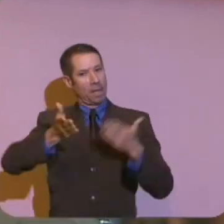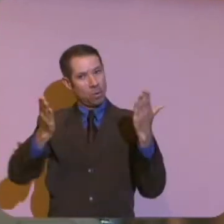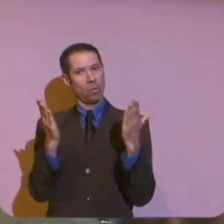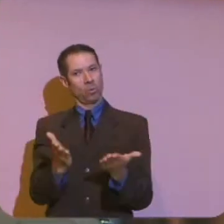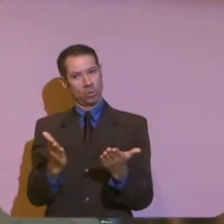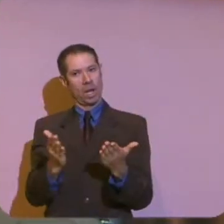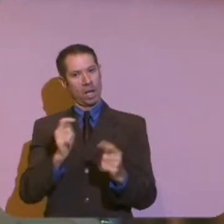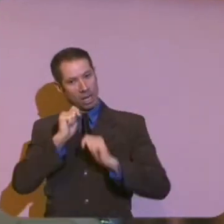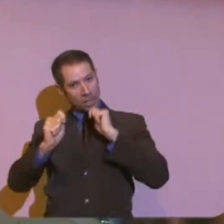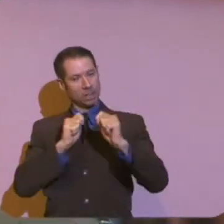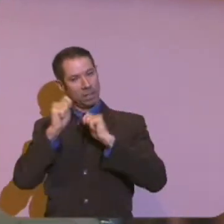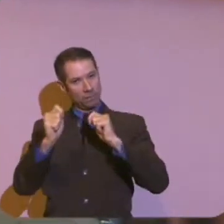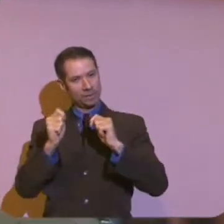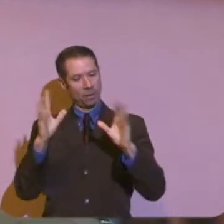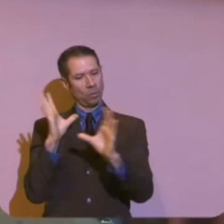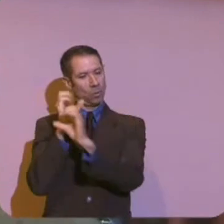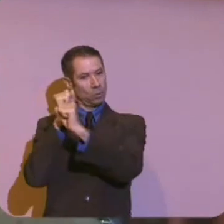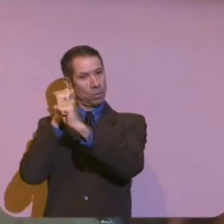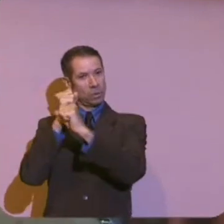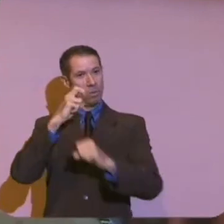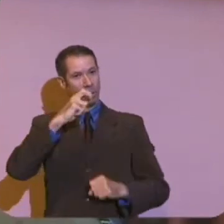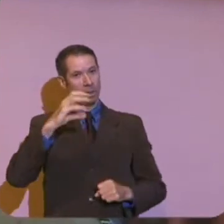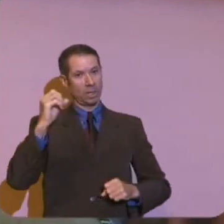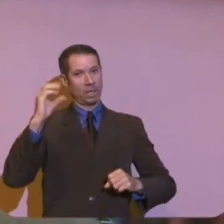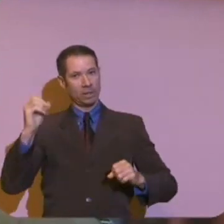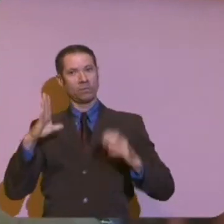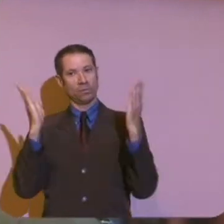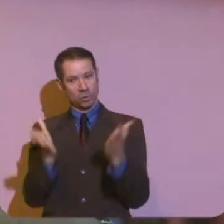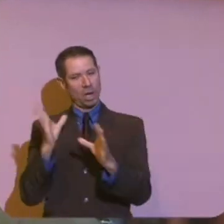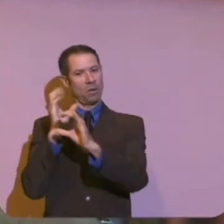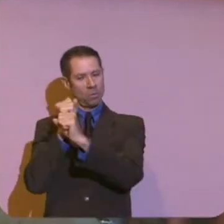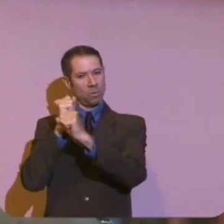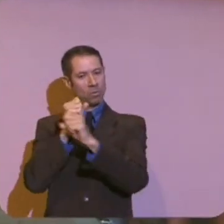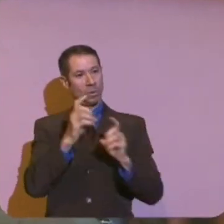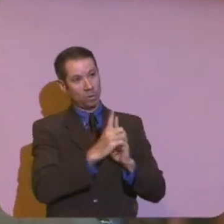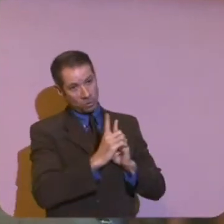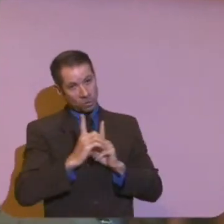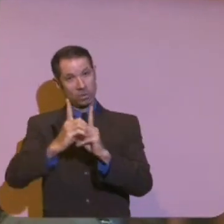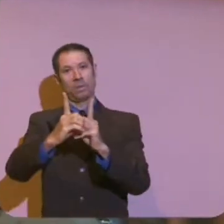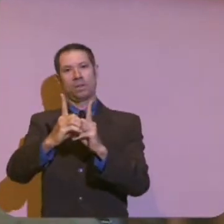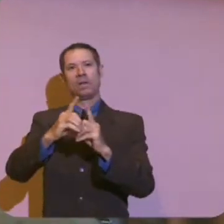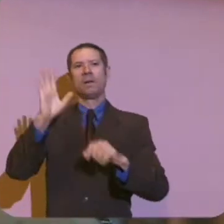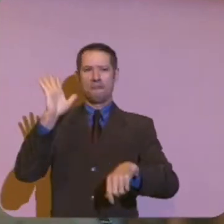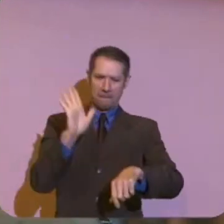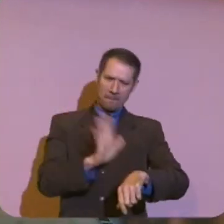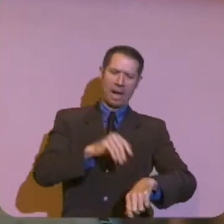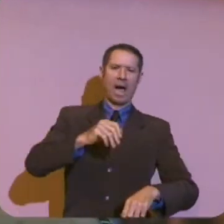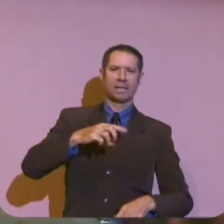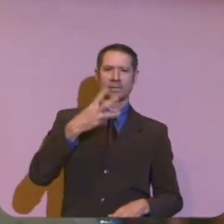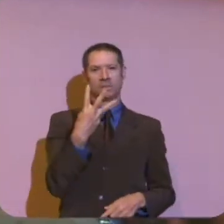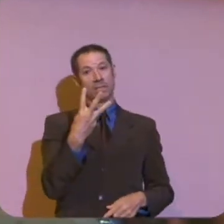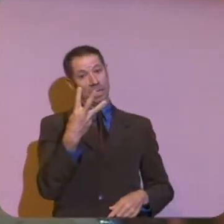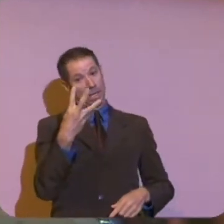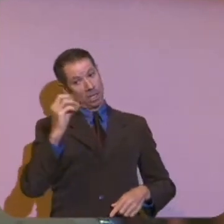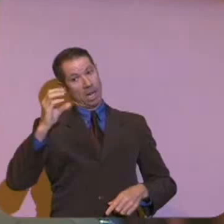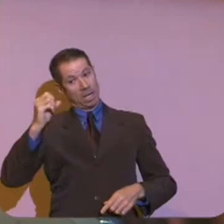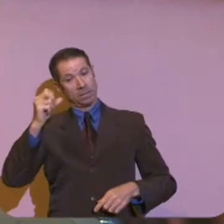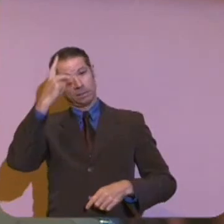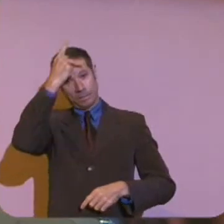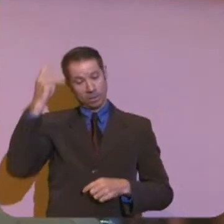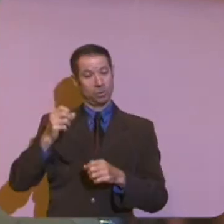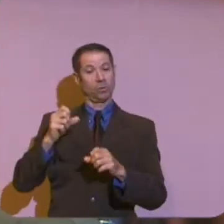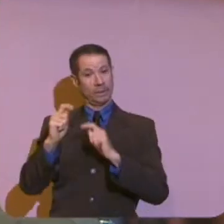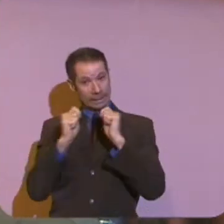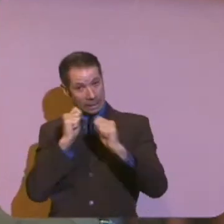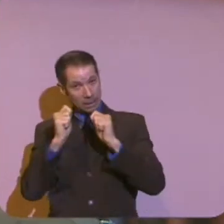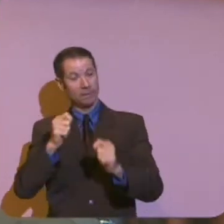pastoral, no total 500 já concluíram o discipulado. Então tem mais 300 para passar pela entrevista pastoral.